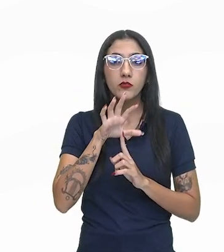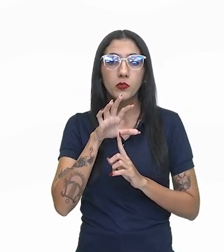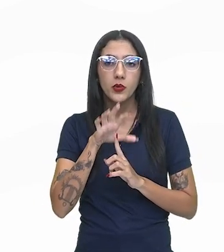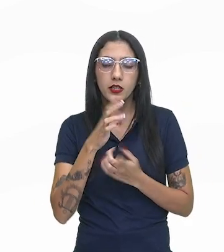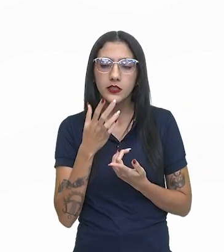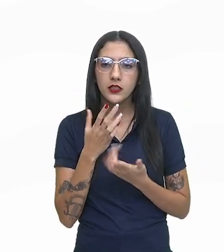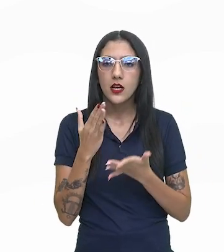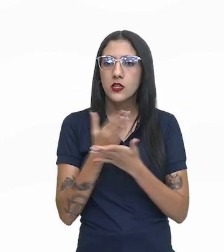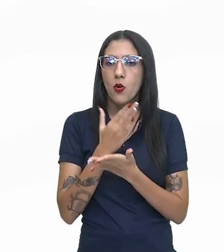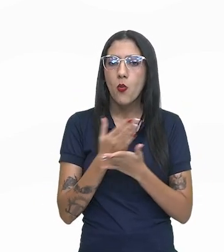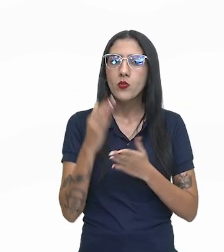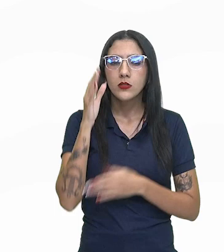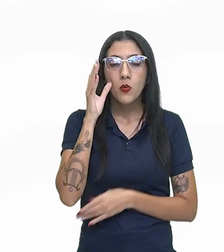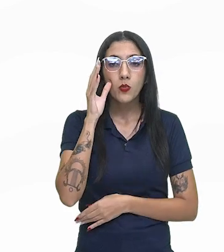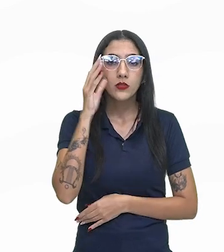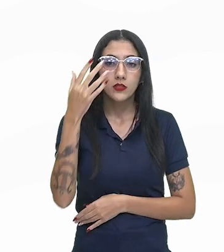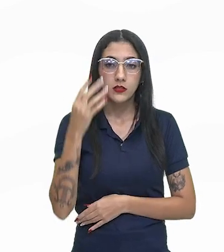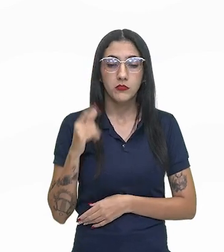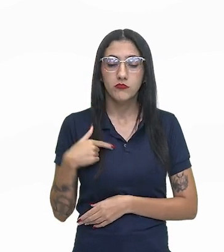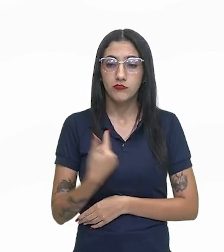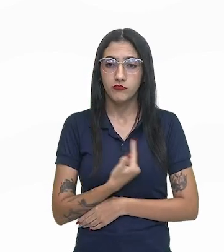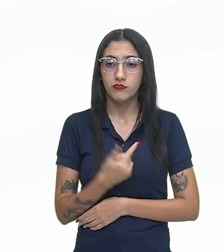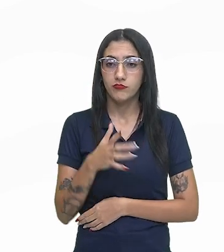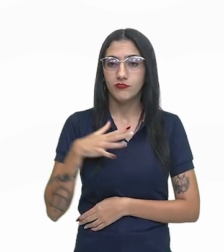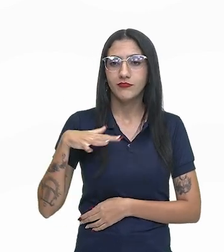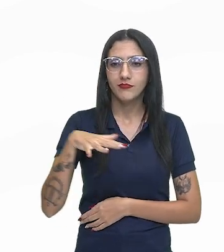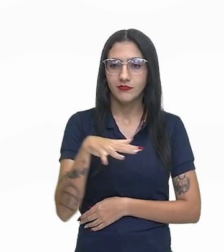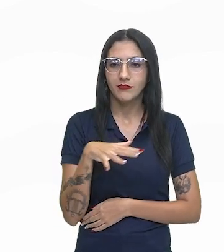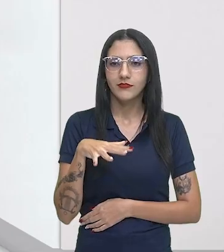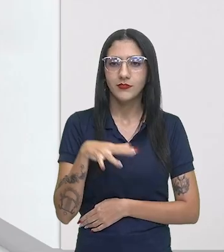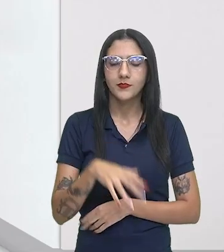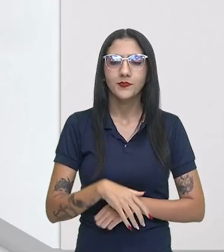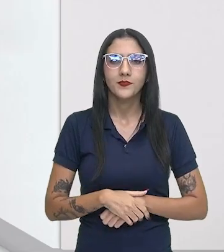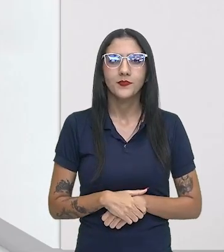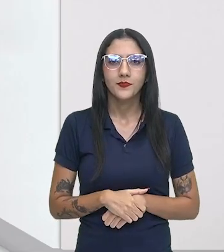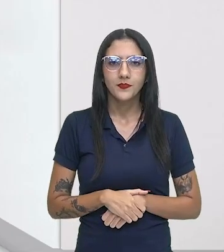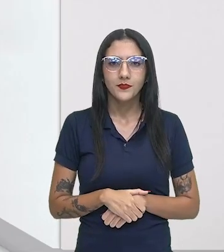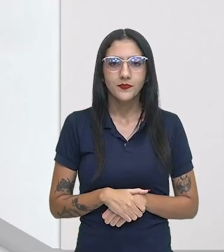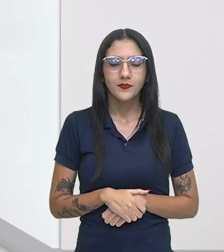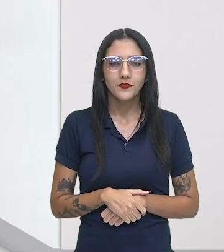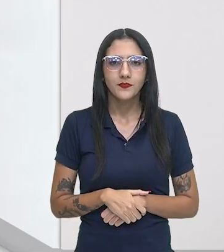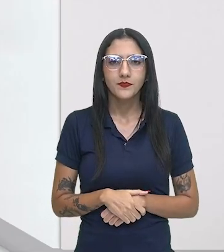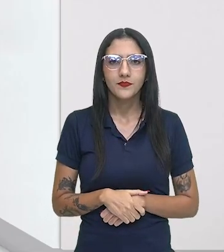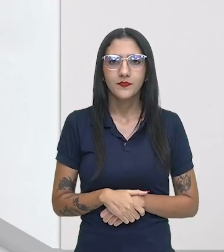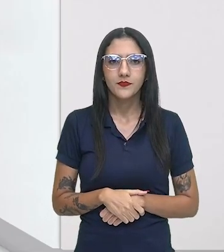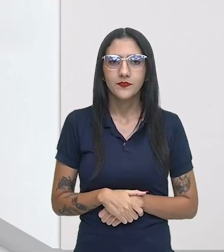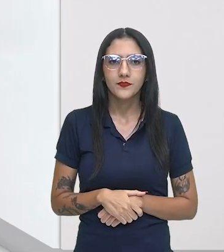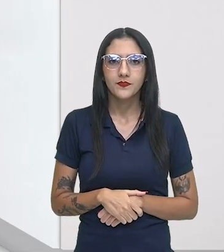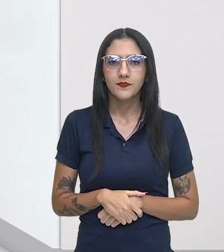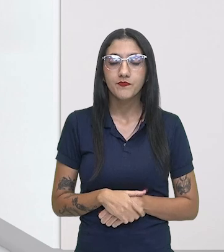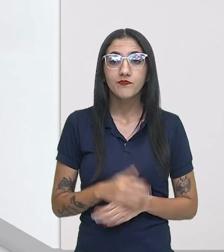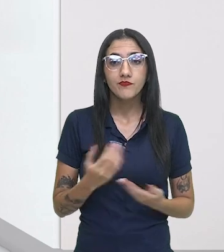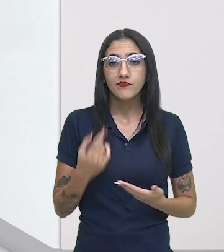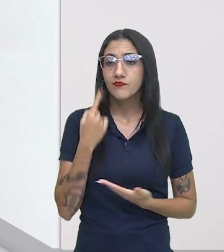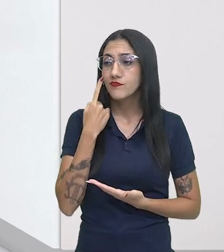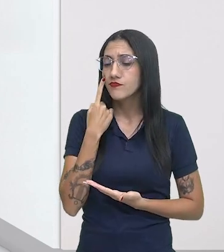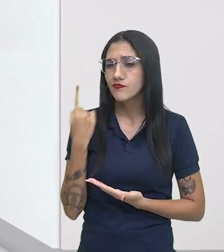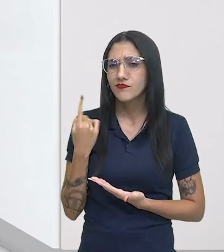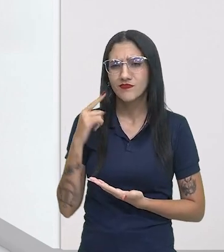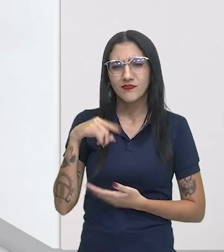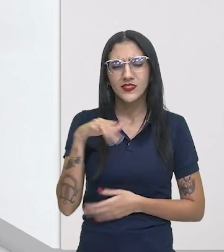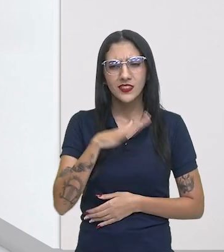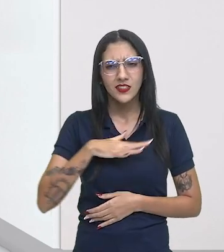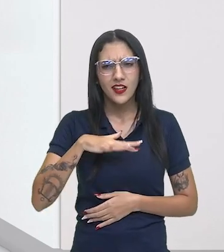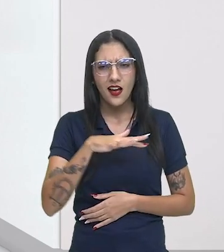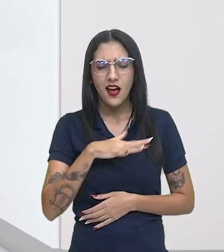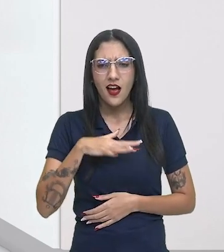nos acontecimentos ao nosso redor. Então, nós estamos aqui em um ambiente como o laboratório, né,